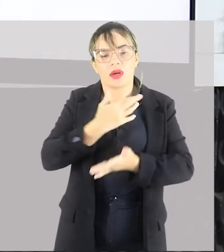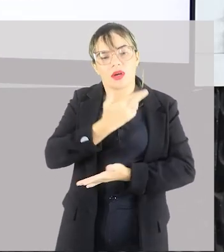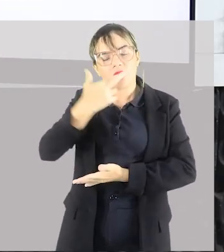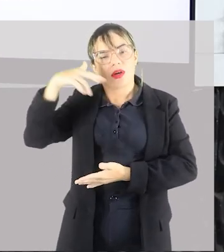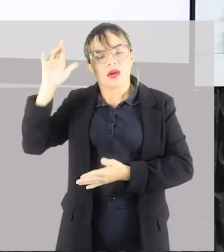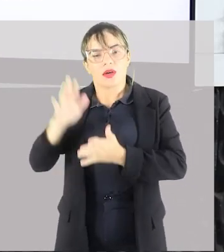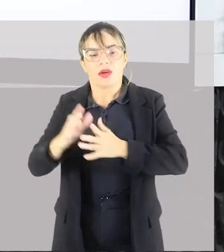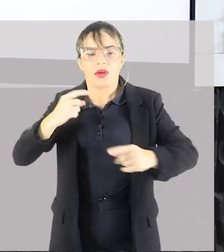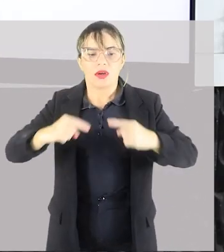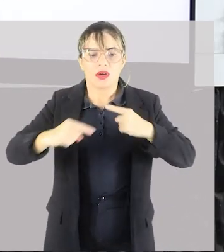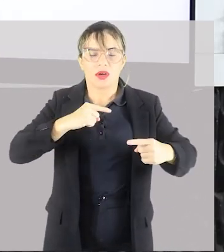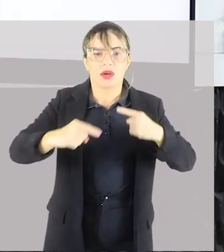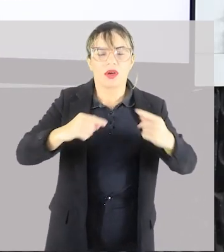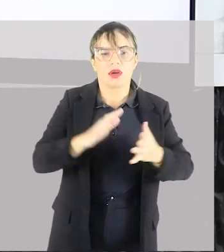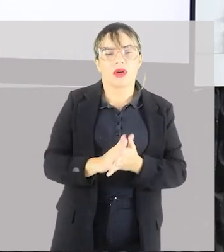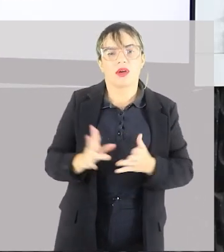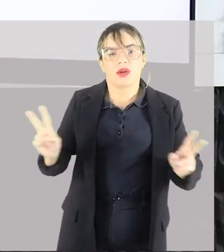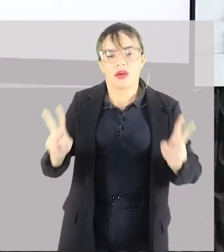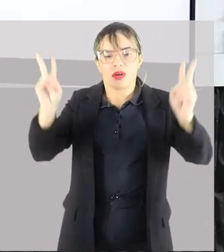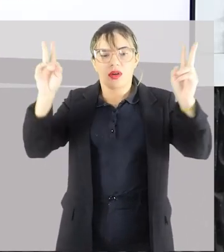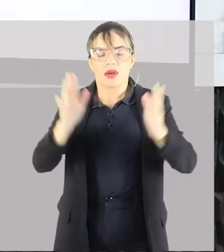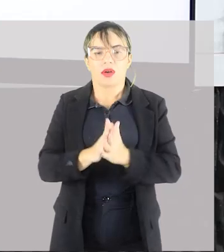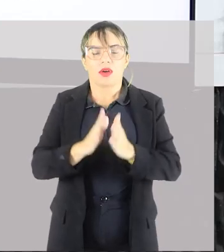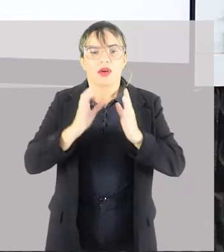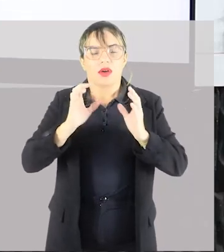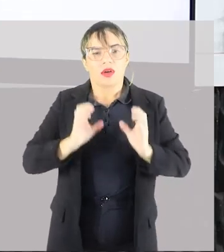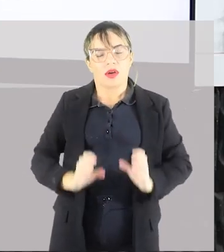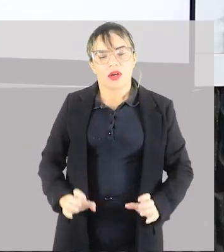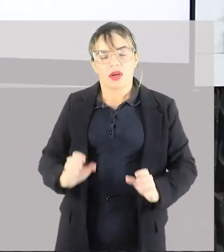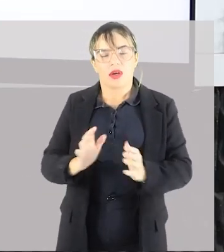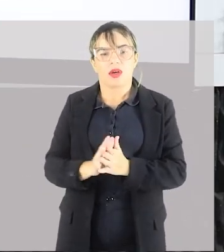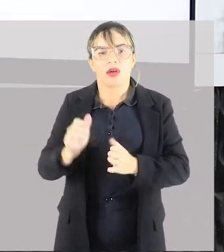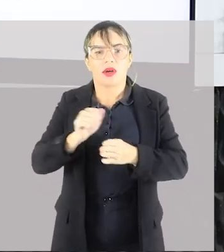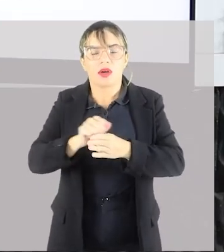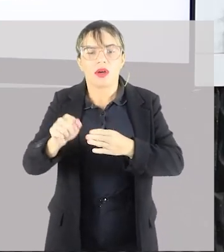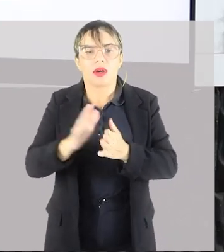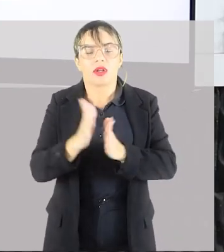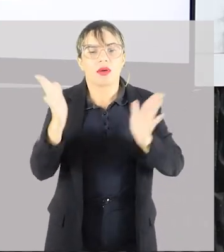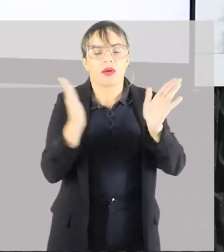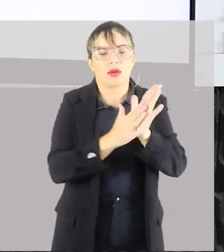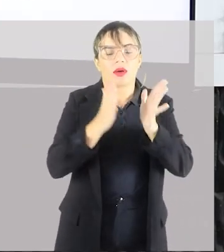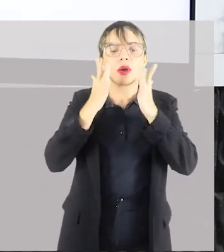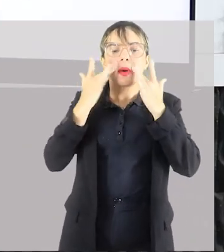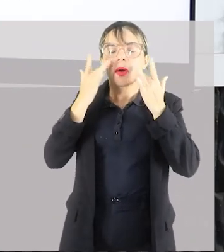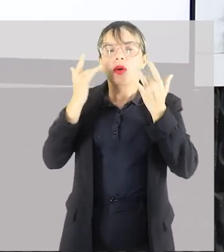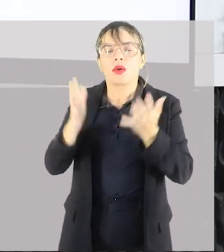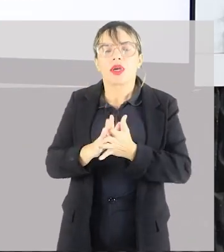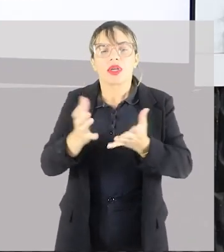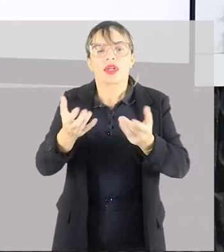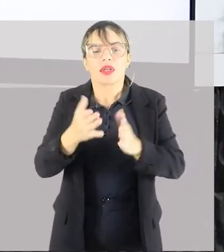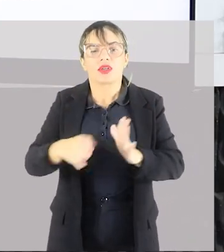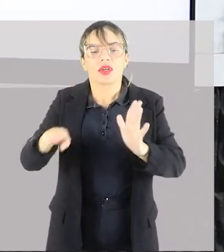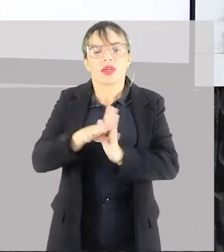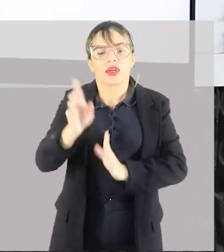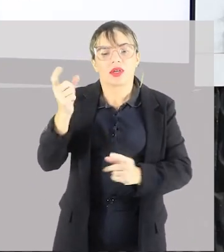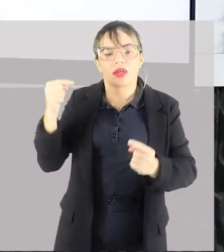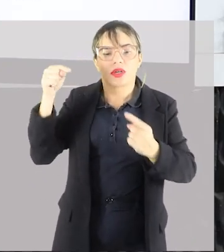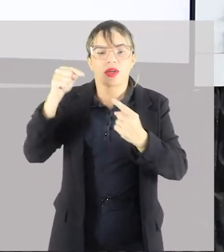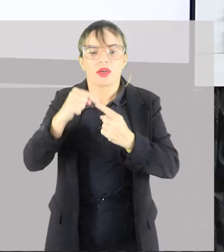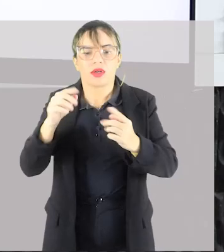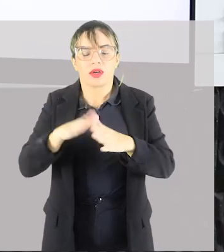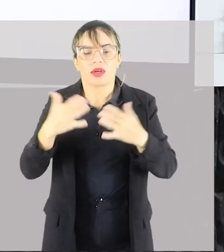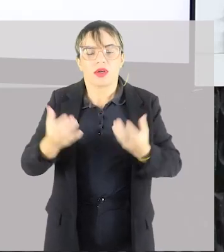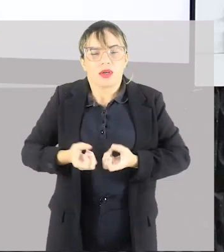casos, até valores éticos e morais, dependendo da proposta do artista e o que ele quer chegar e onde ele quer chegar. Livres, espontâneos